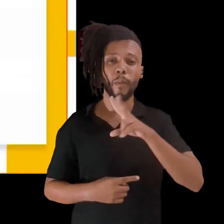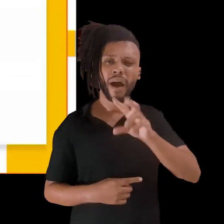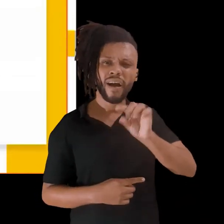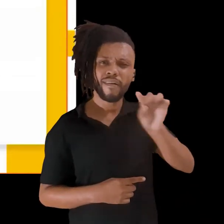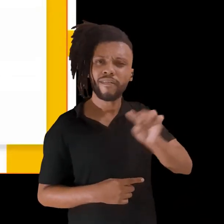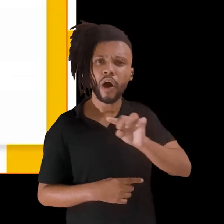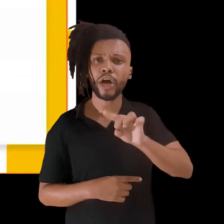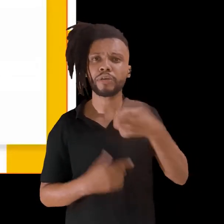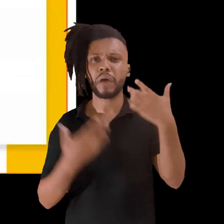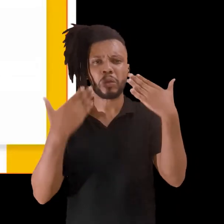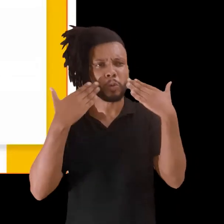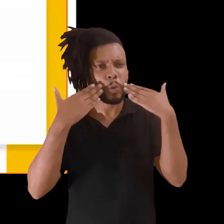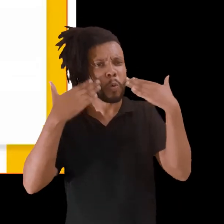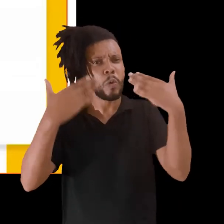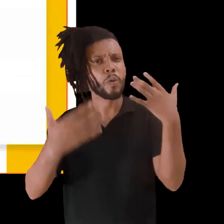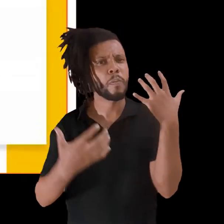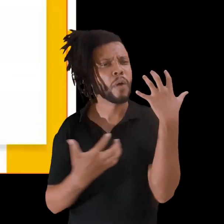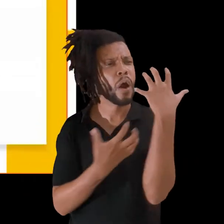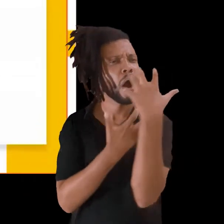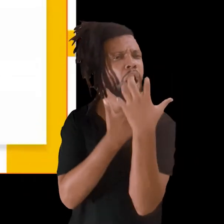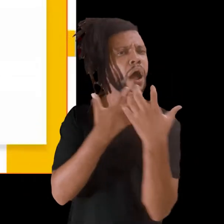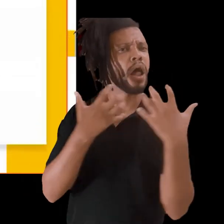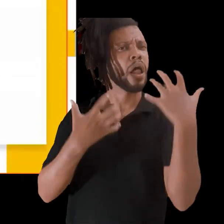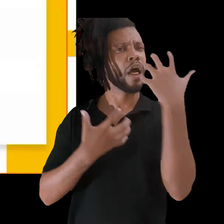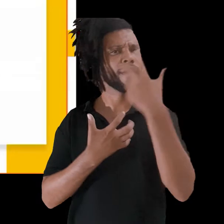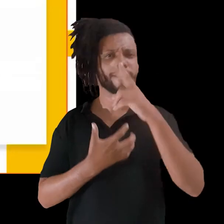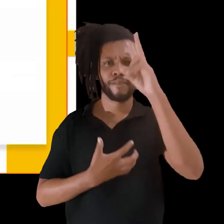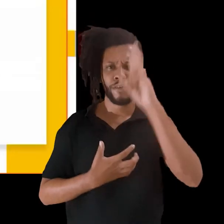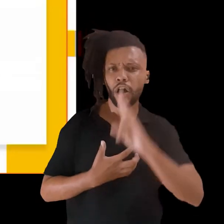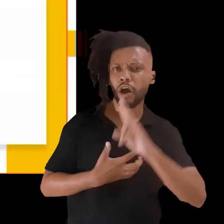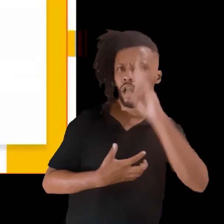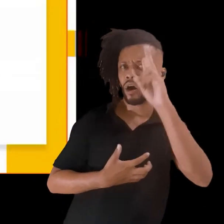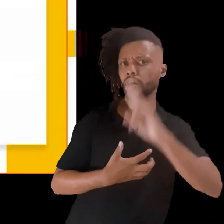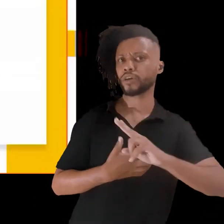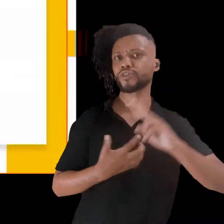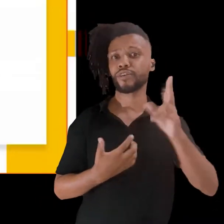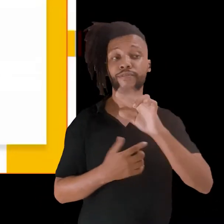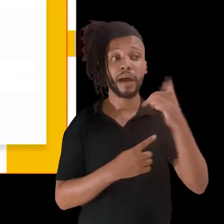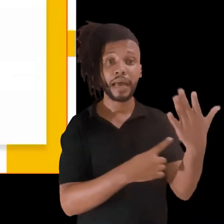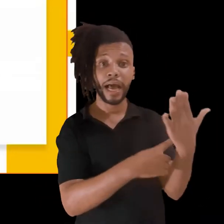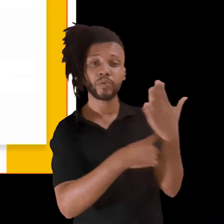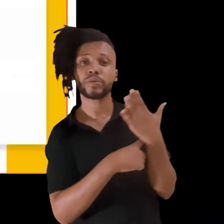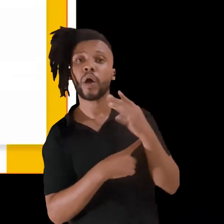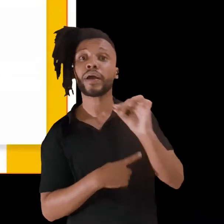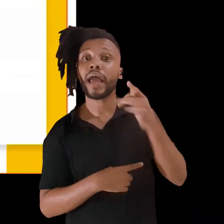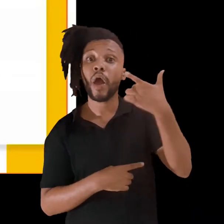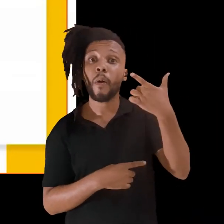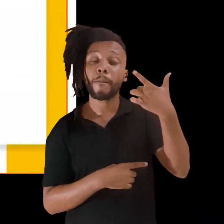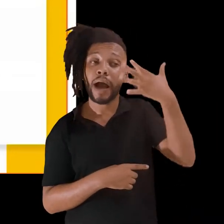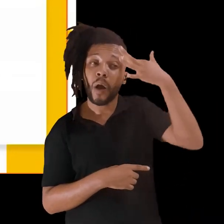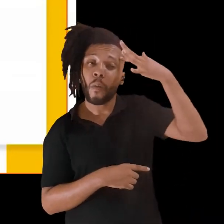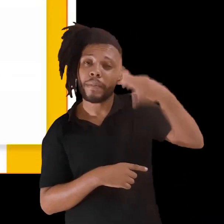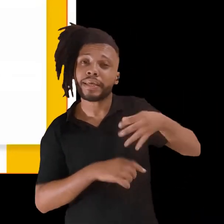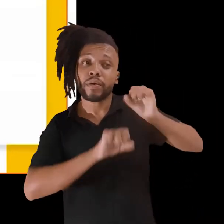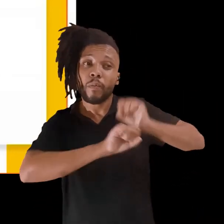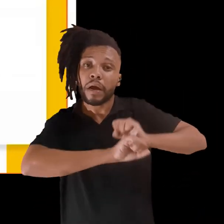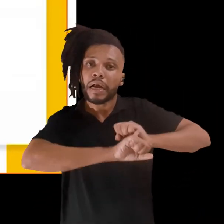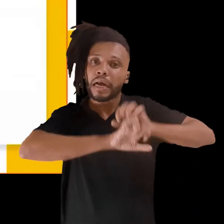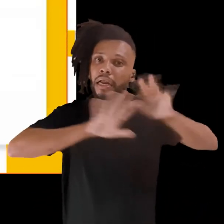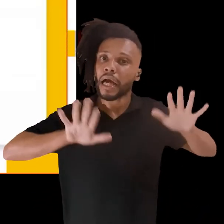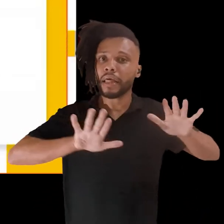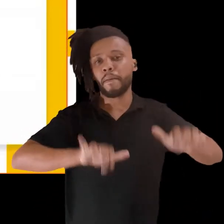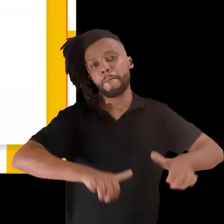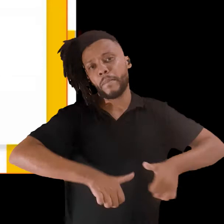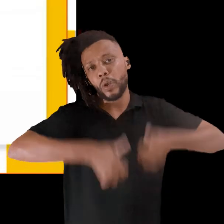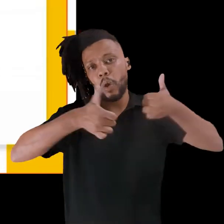e as vogais. E tudo isso vai oportunizar uma maior inteligibilidade do texto